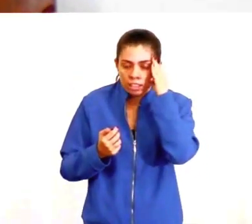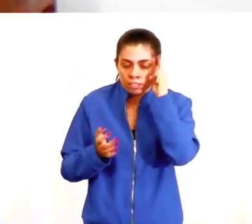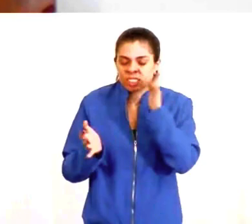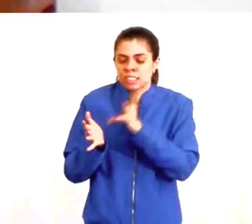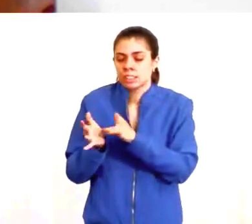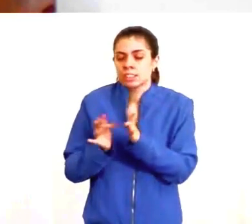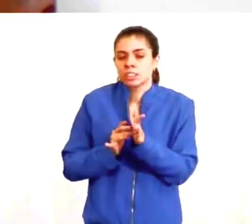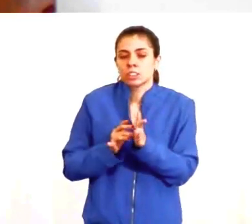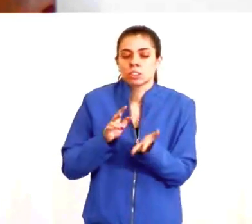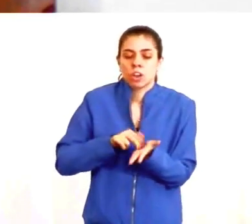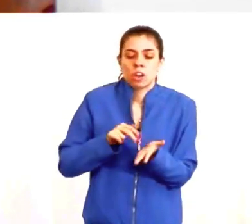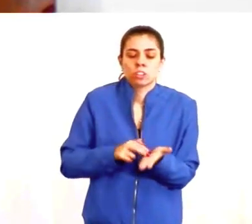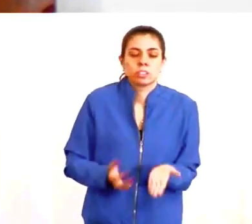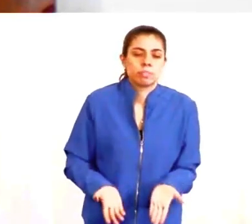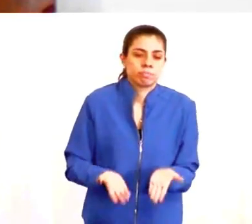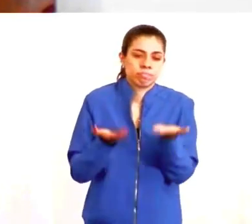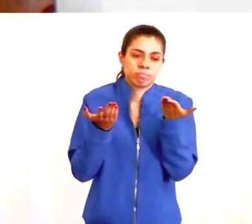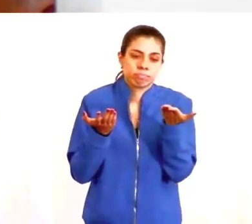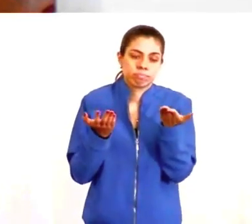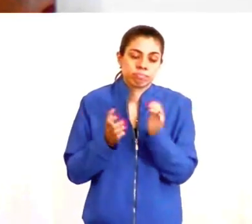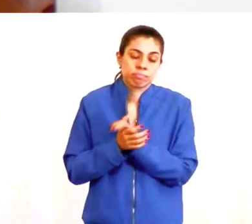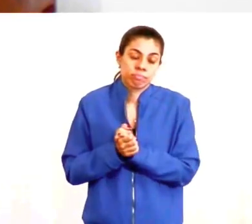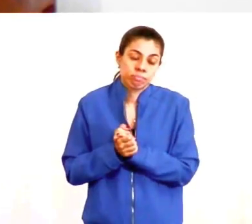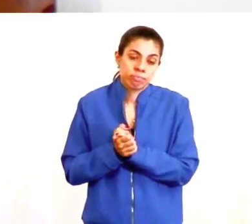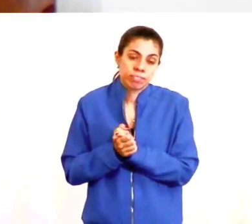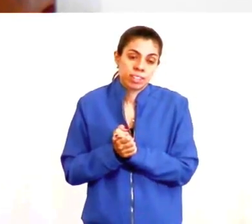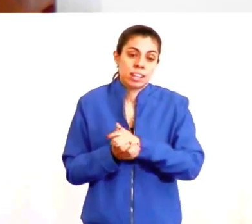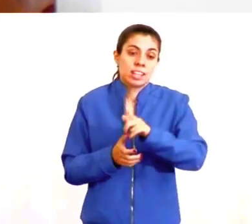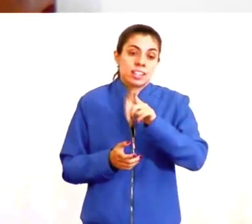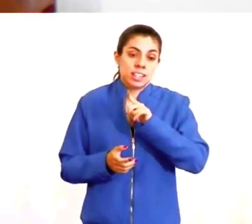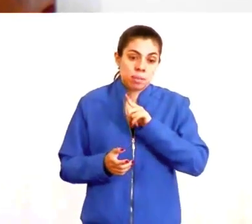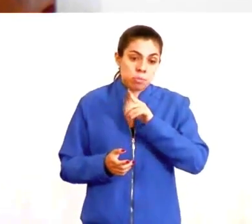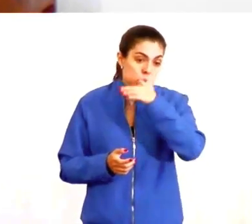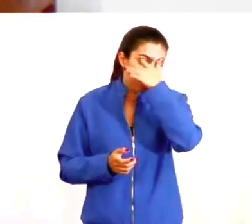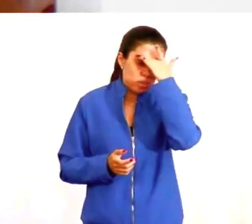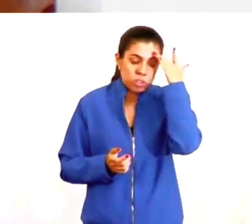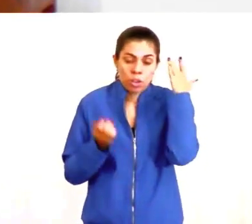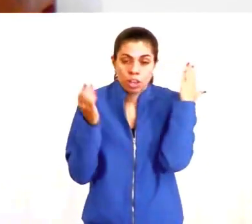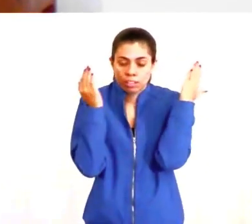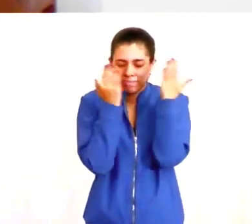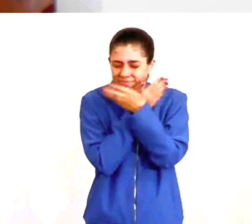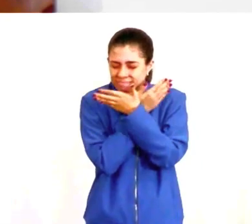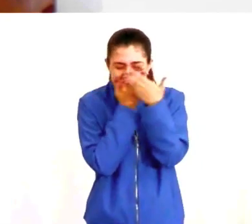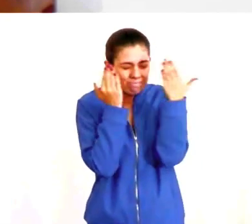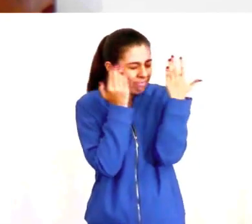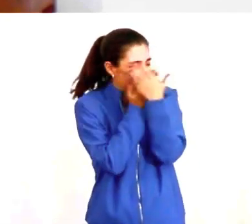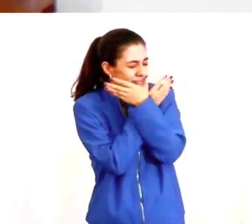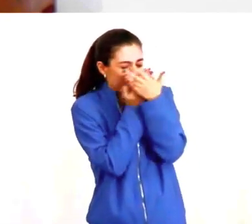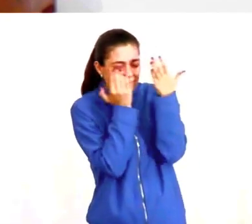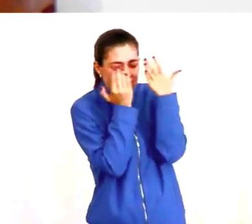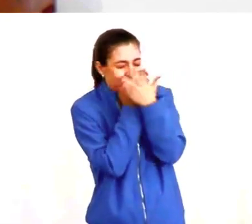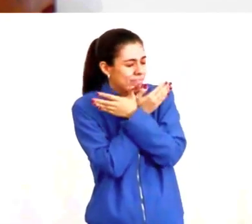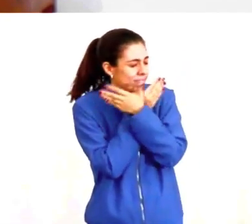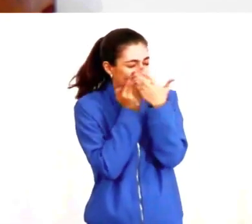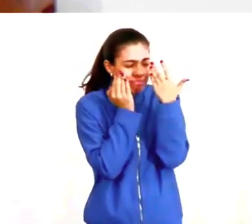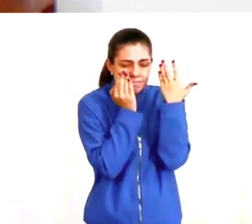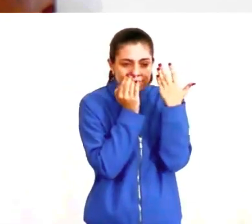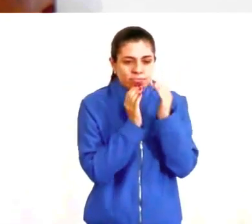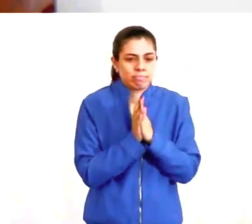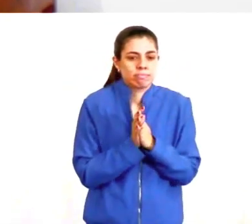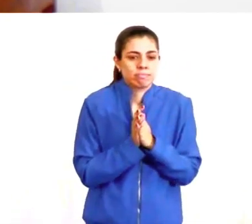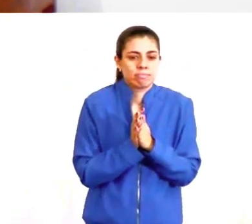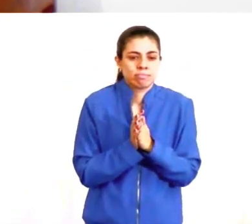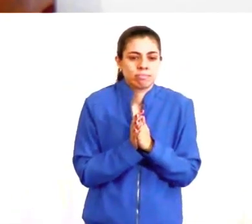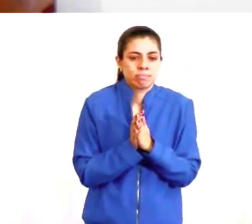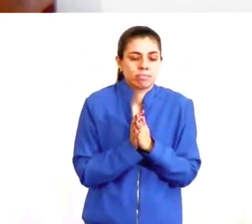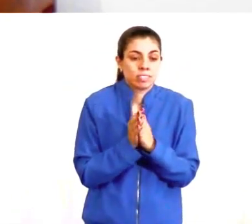mundo até hoje é cega para a ressurreição. Porque ainda existem os escravos dele,